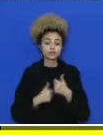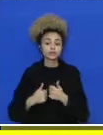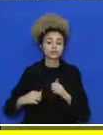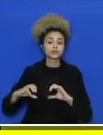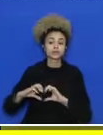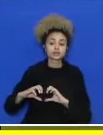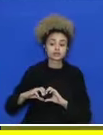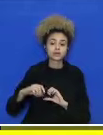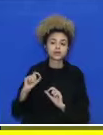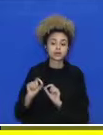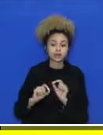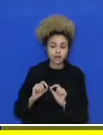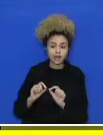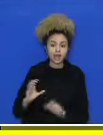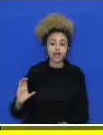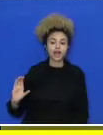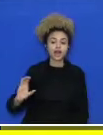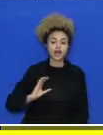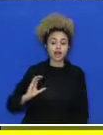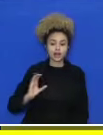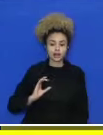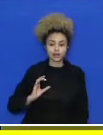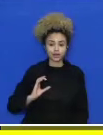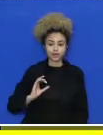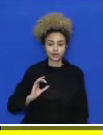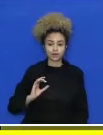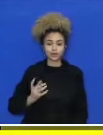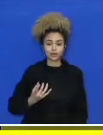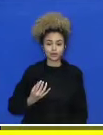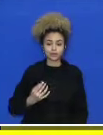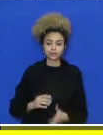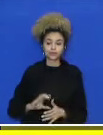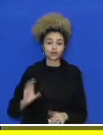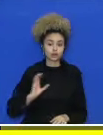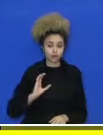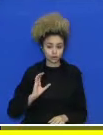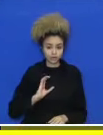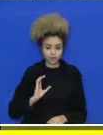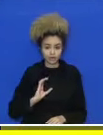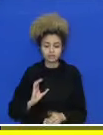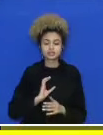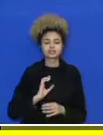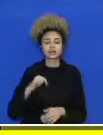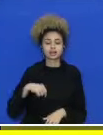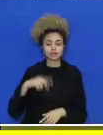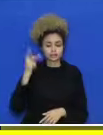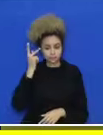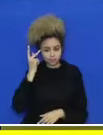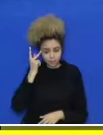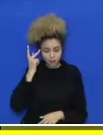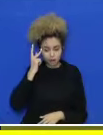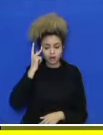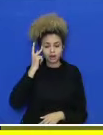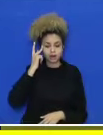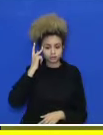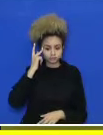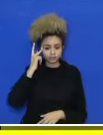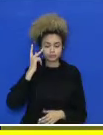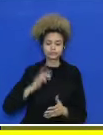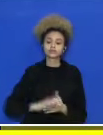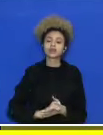do coração é Corinthians, de São Paulo. Corinthians, de São Paulo, é o time do